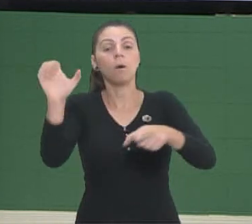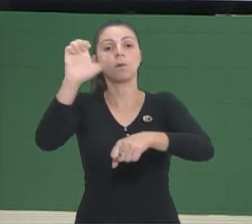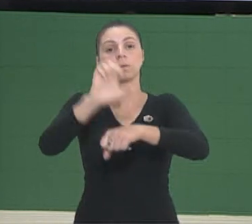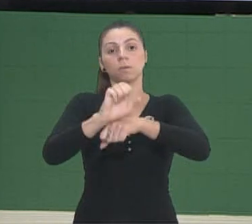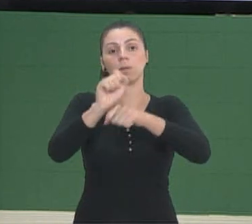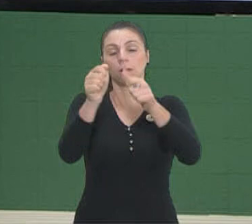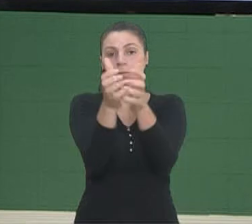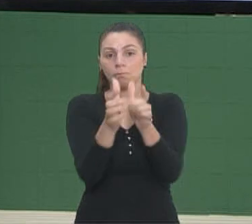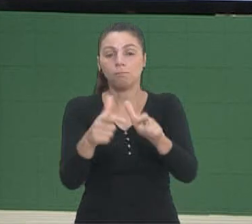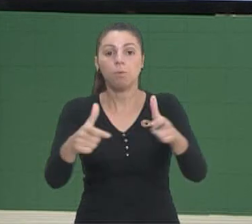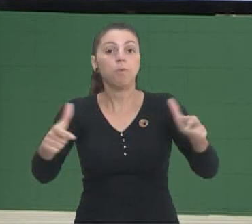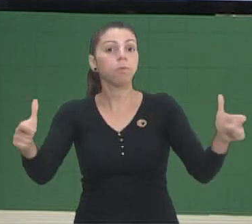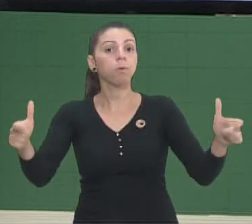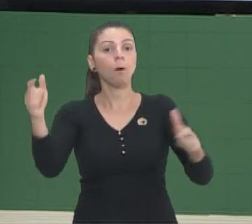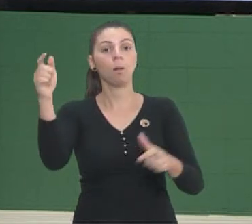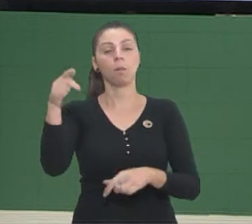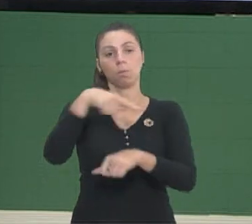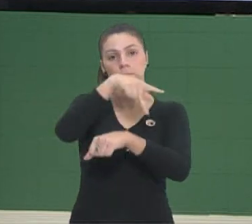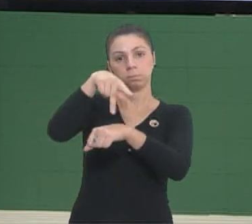do país.